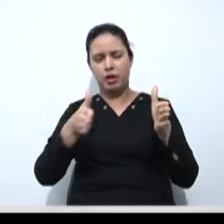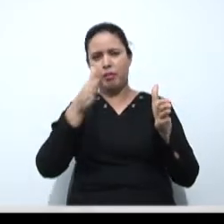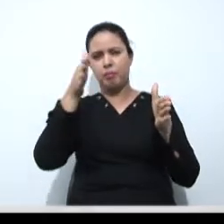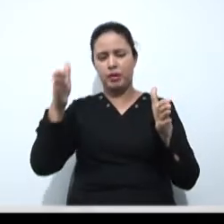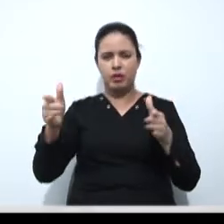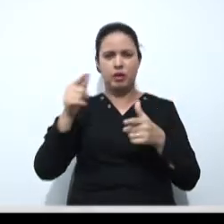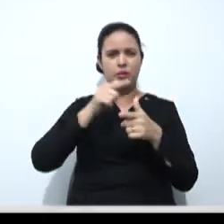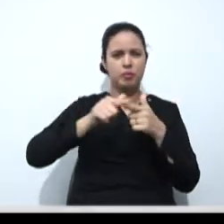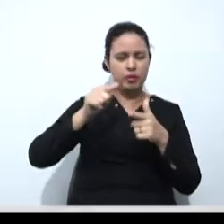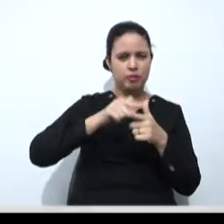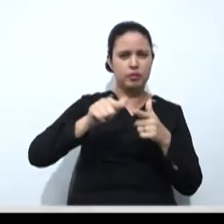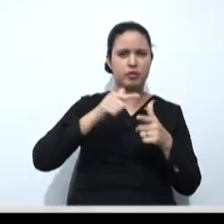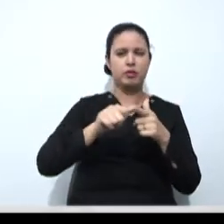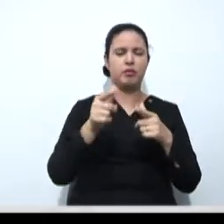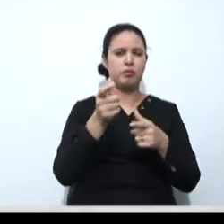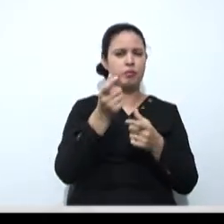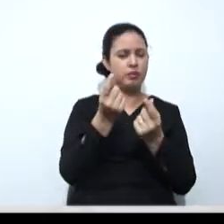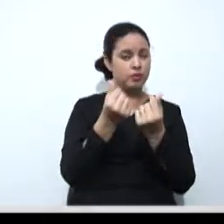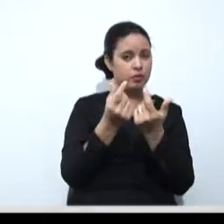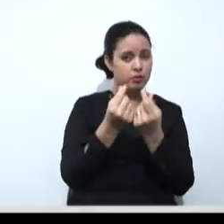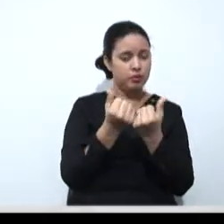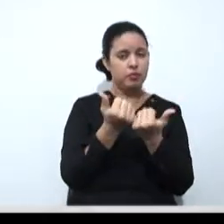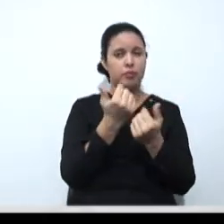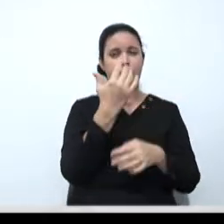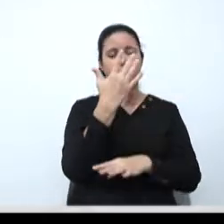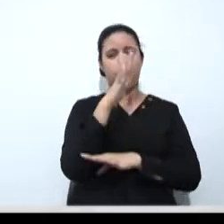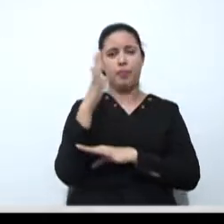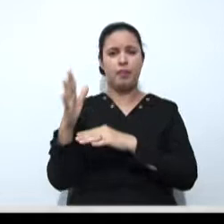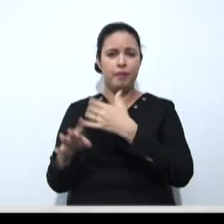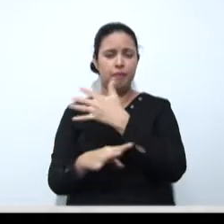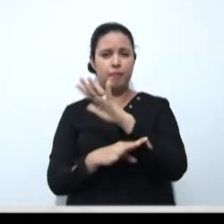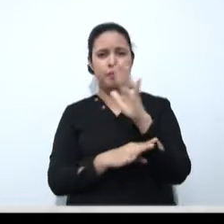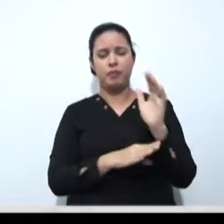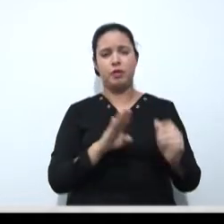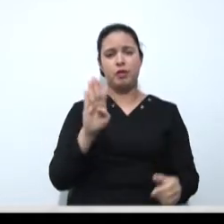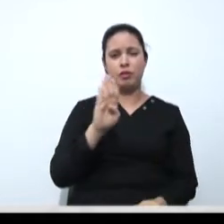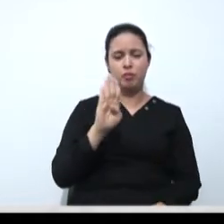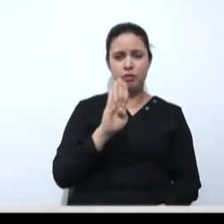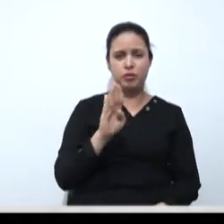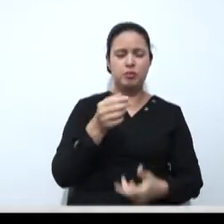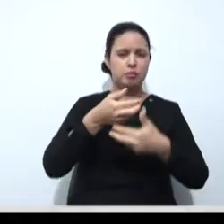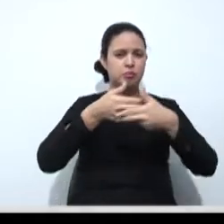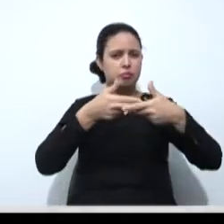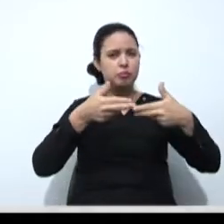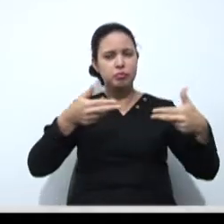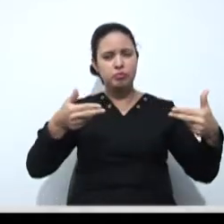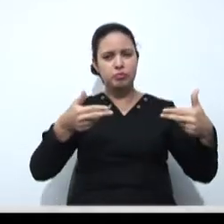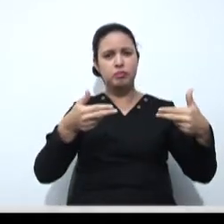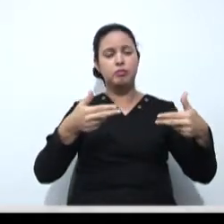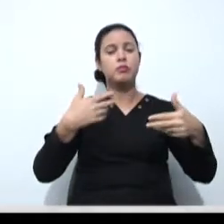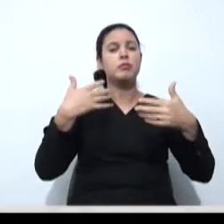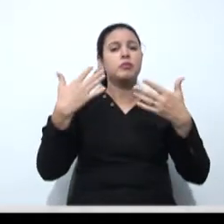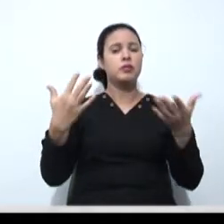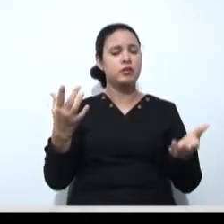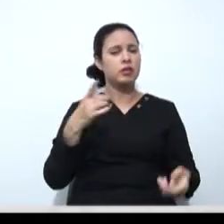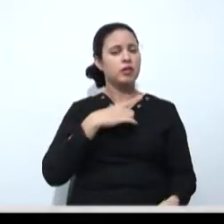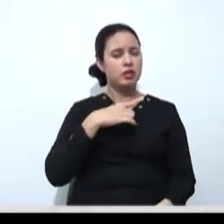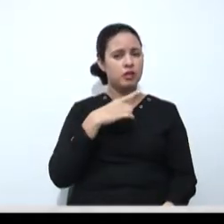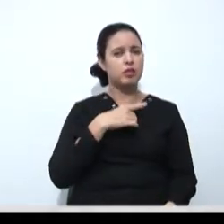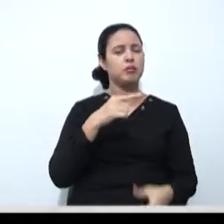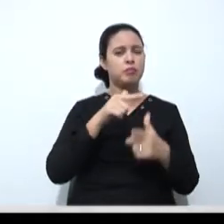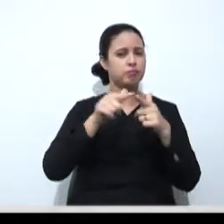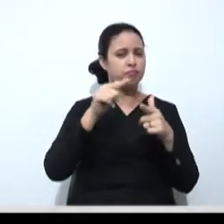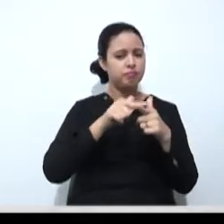crise ambiental, crise biológica, enfim. Acaba sendo crises que